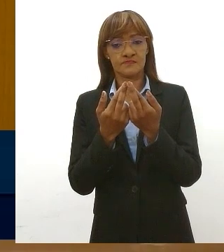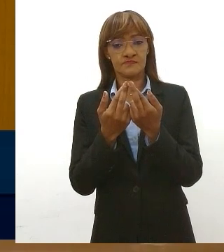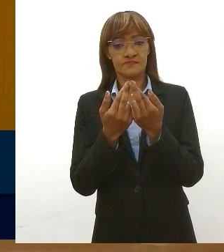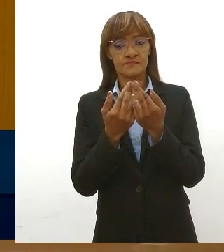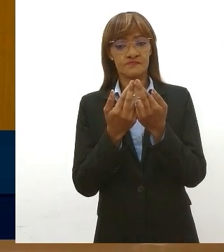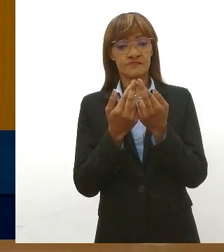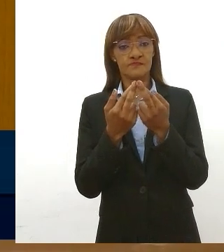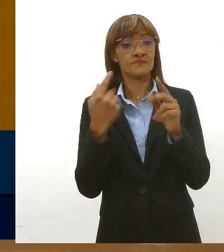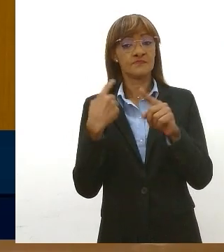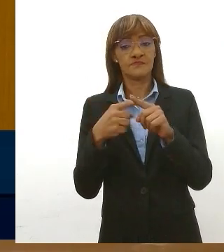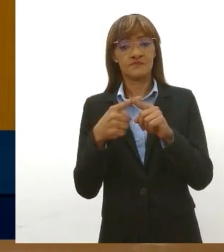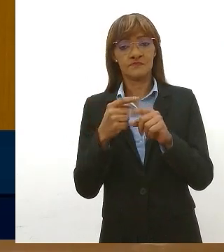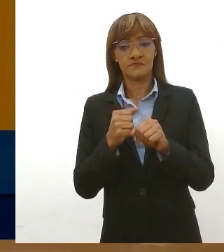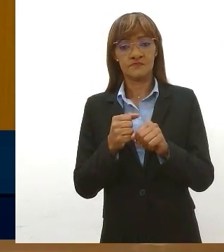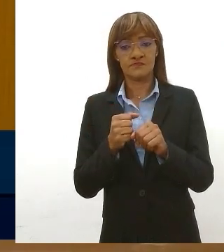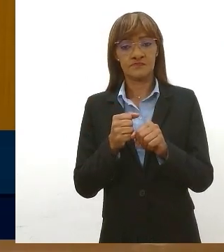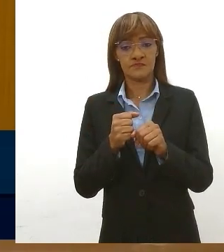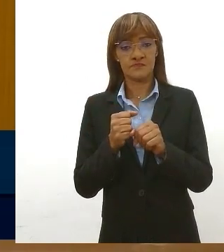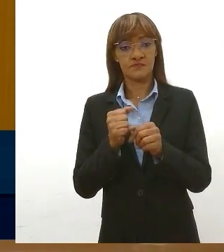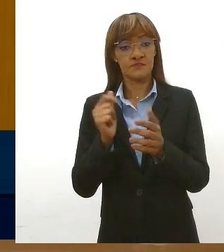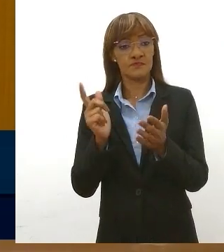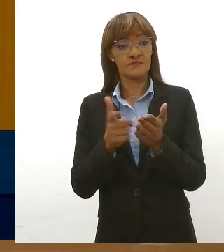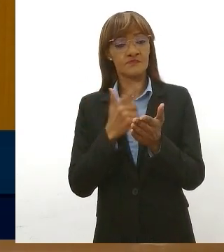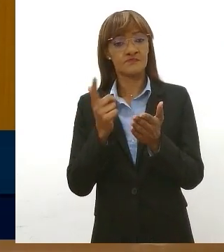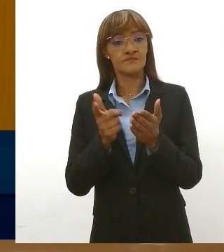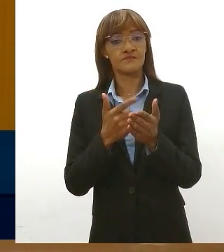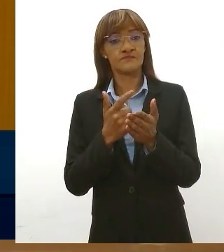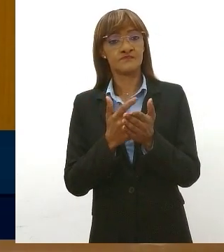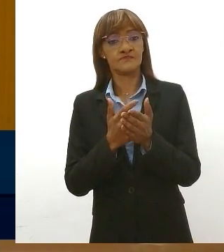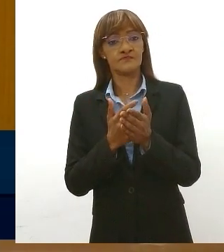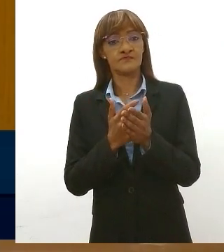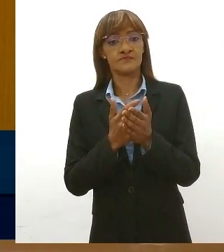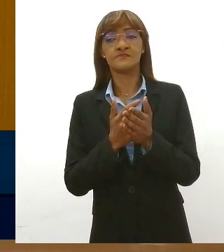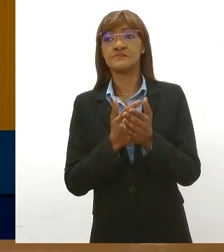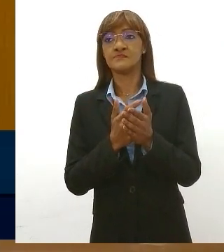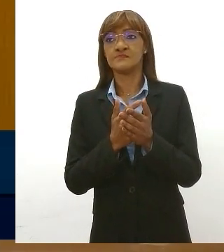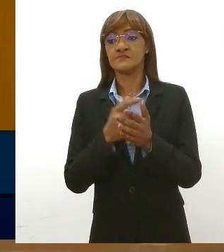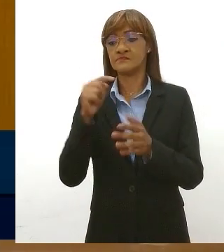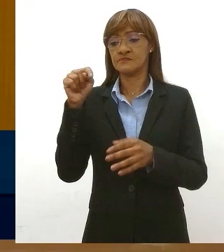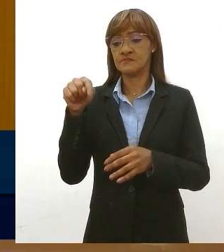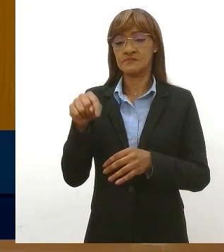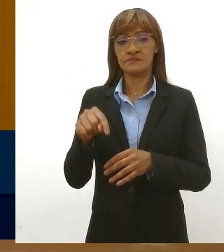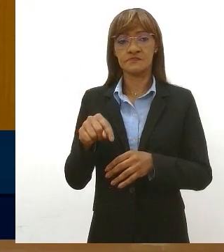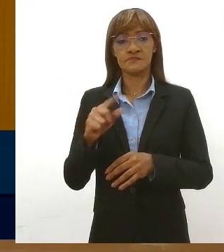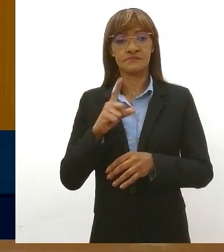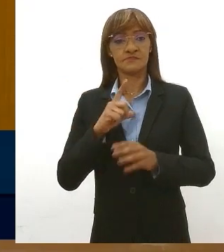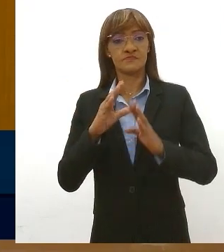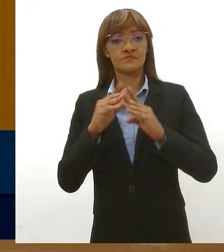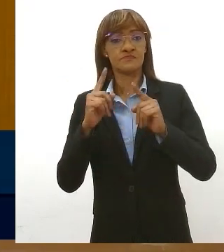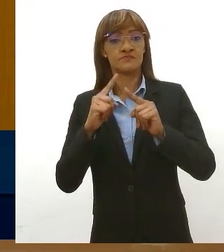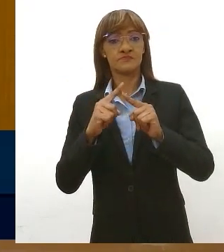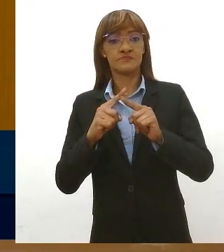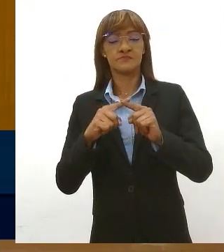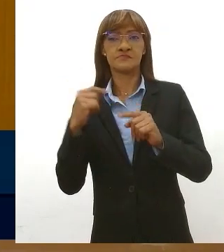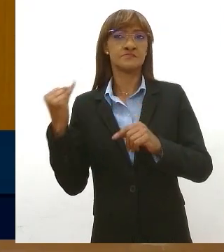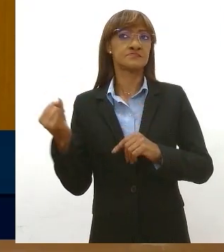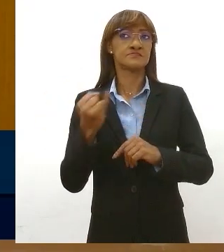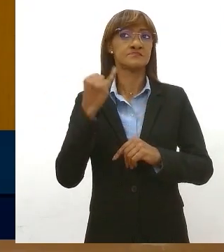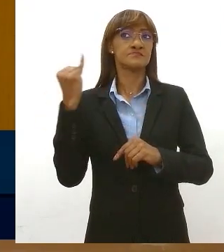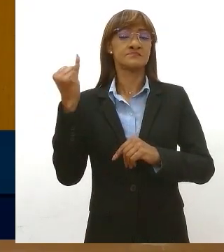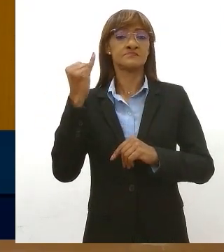literatura realizada por uma igreja muito importante aqui do nosso estado, que a nível de Brasil faz essa atividade, por que não dizer a nível